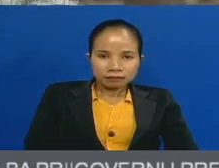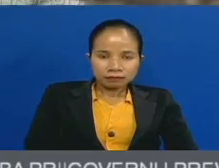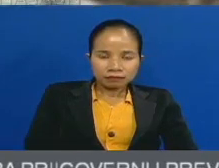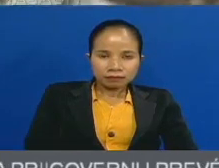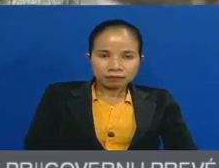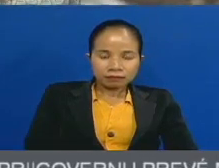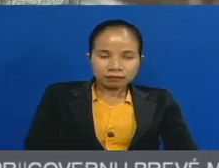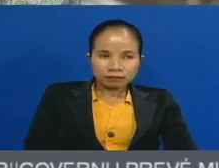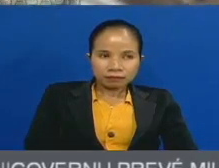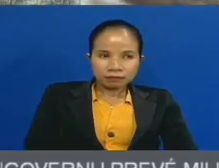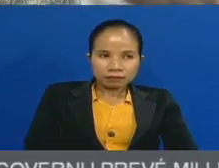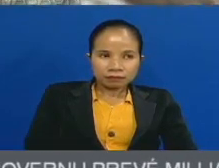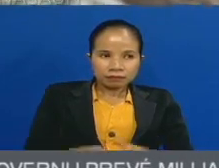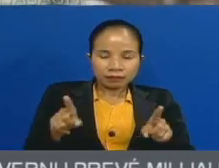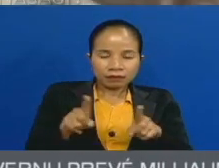Da família